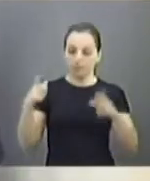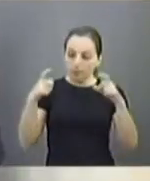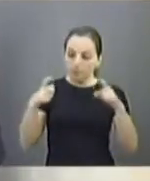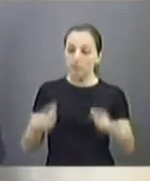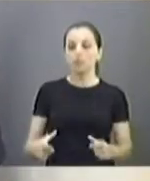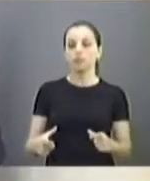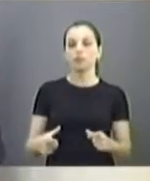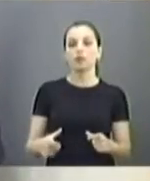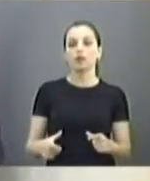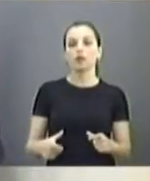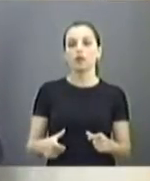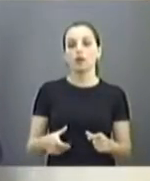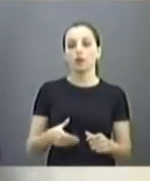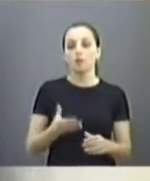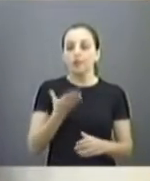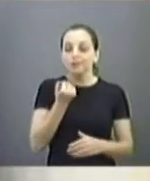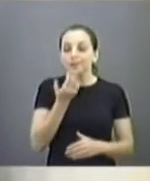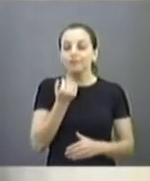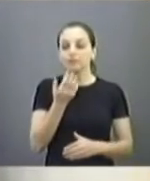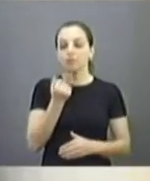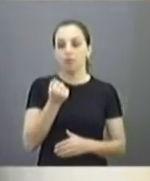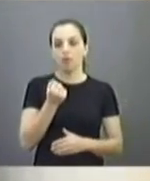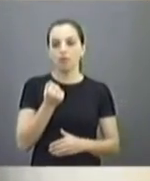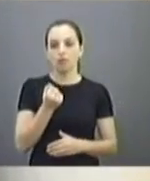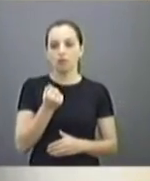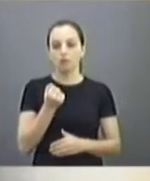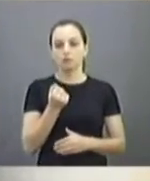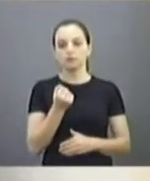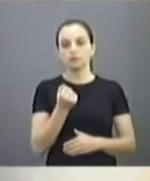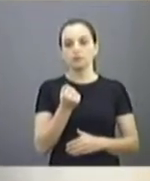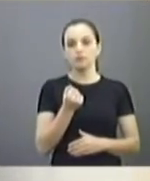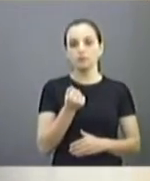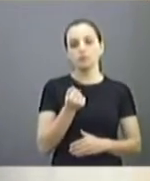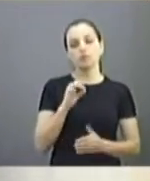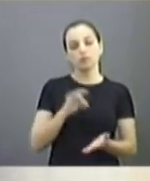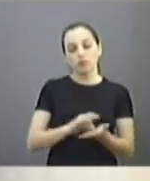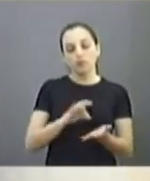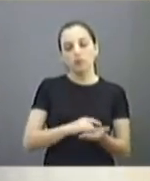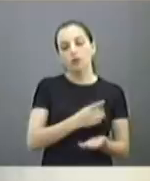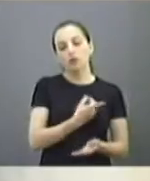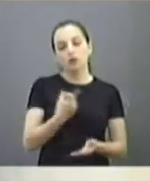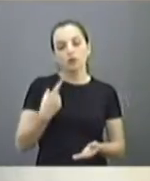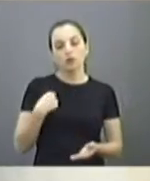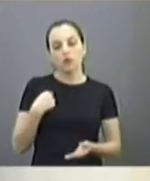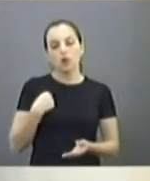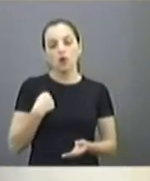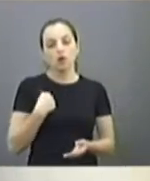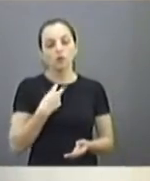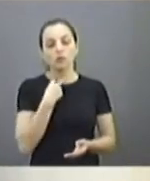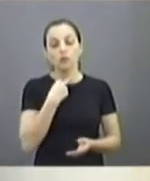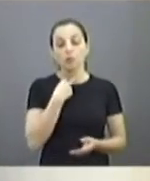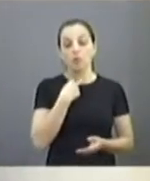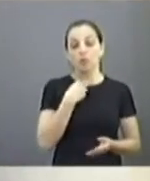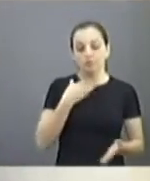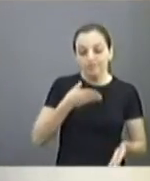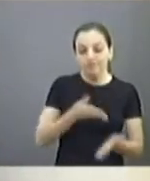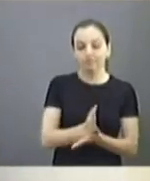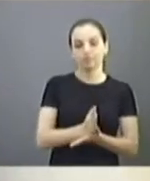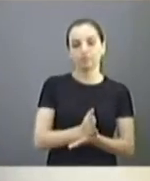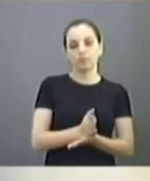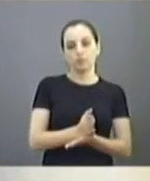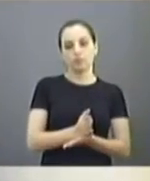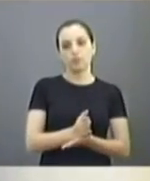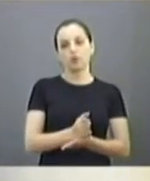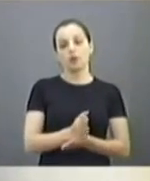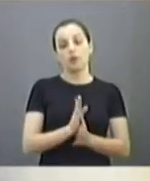lugar para tomar uma refeição. Logicamente, nós não pudemos entrar na Fundação Casa, mas o relato